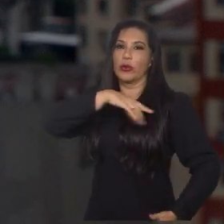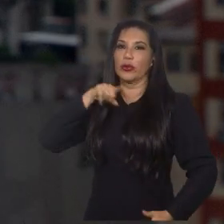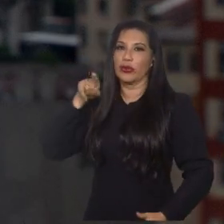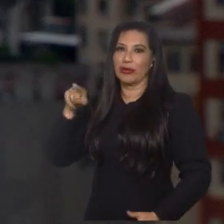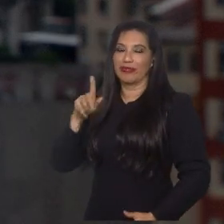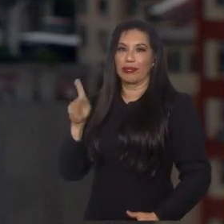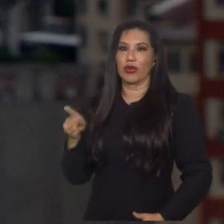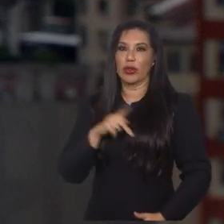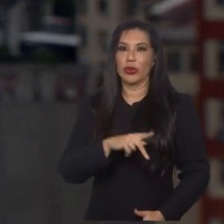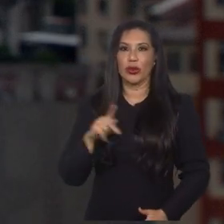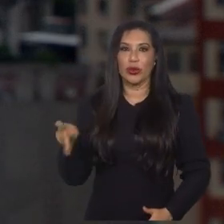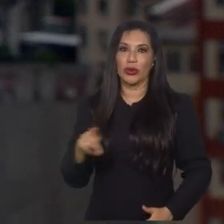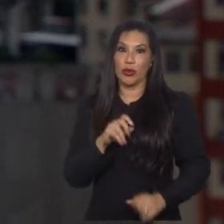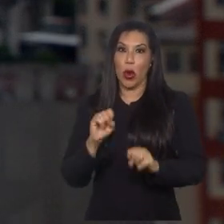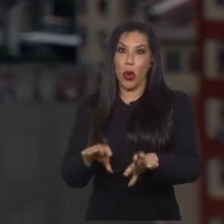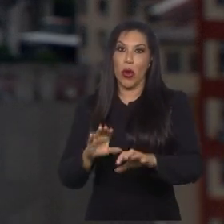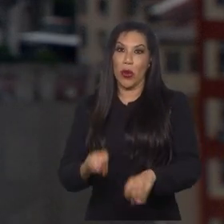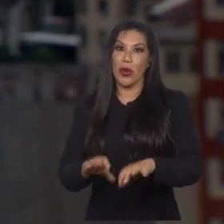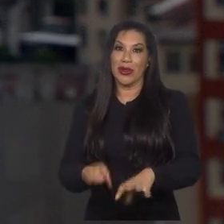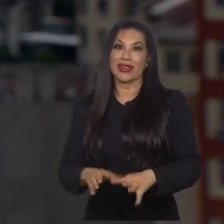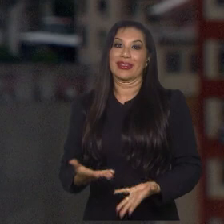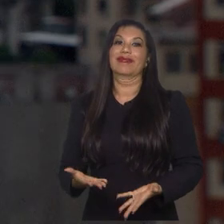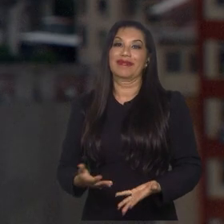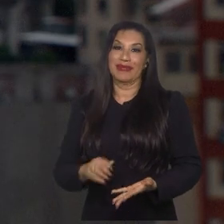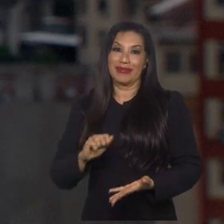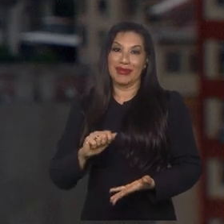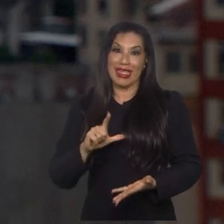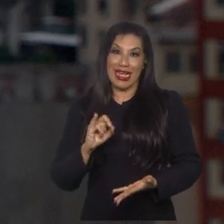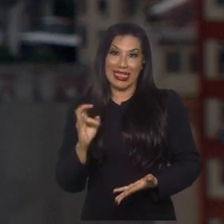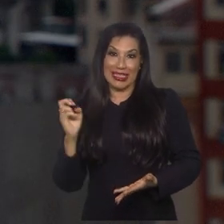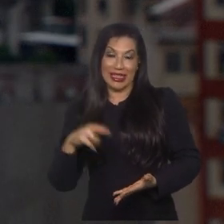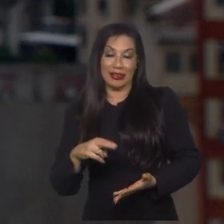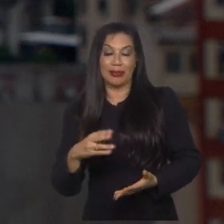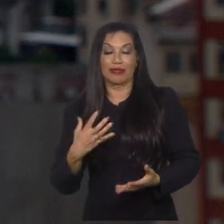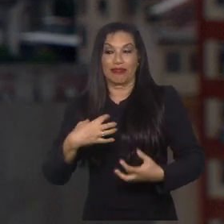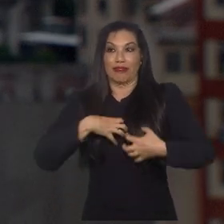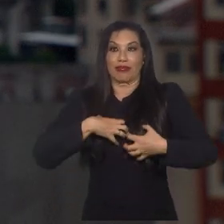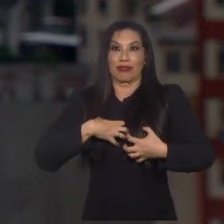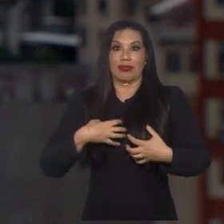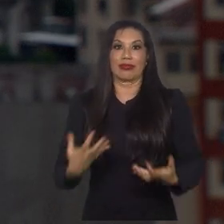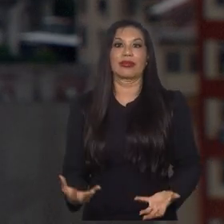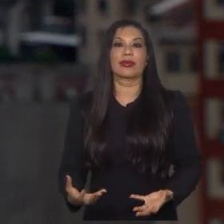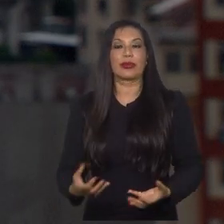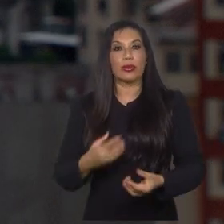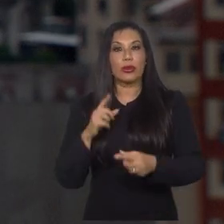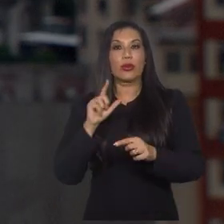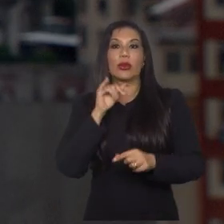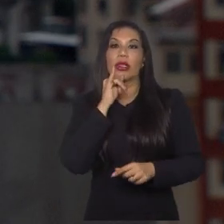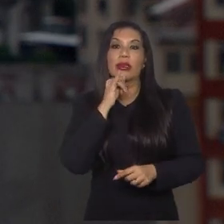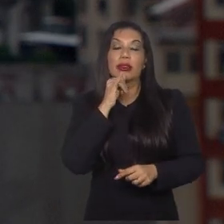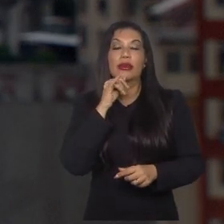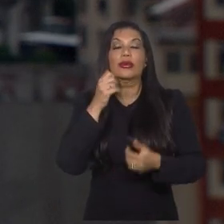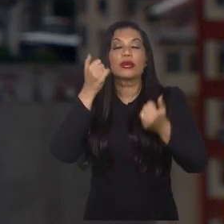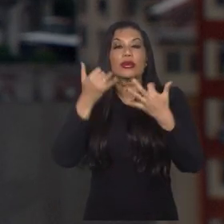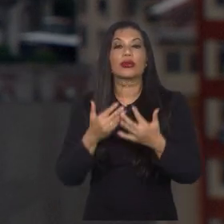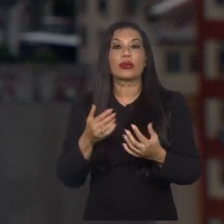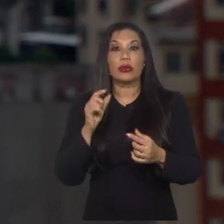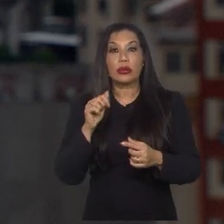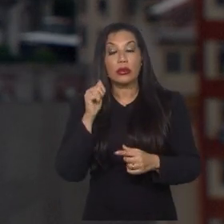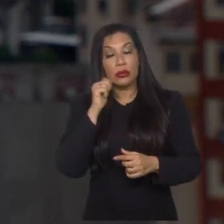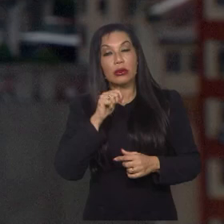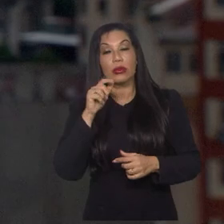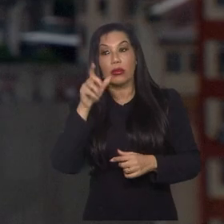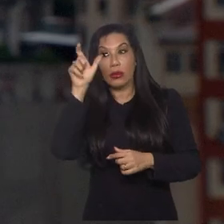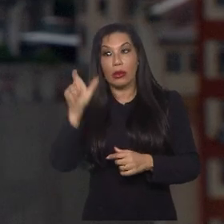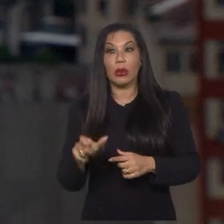parte da liderança do Allen Stajic. E aí tem uma ONG chamada Our Watch, que acabou